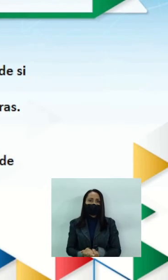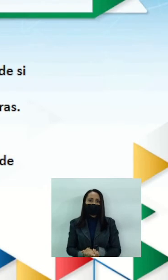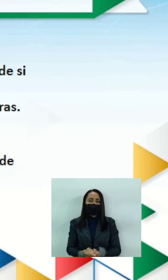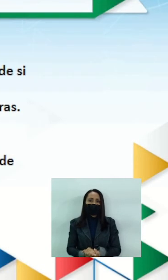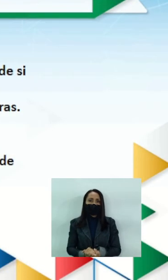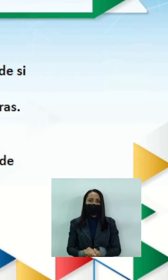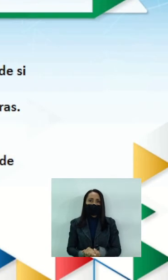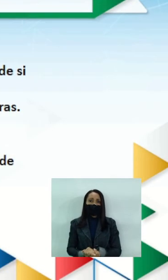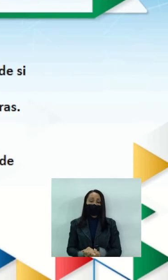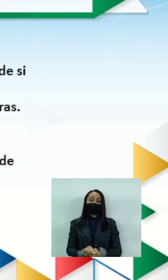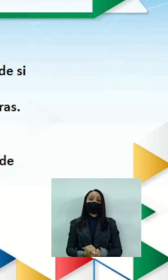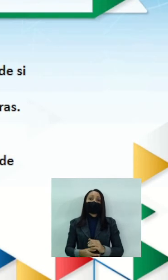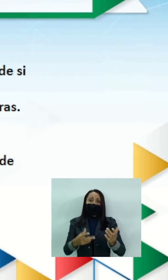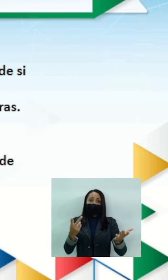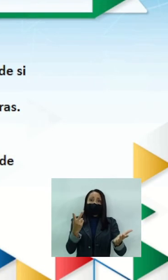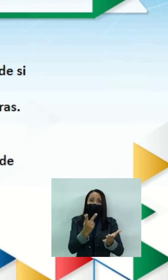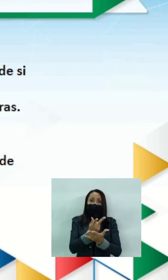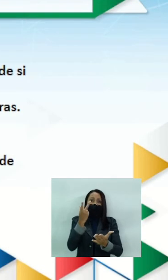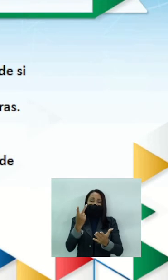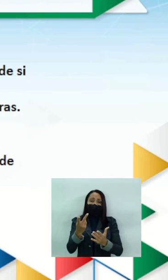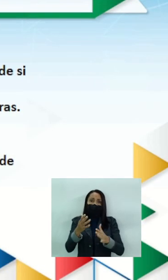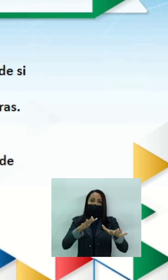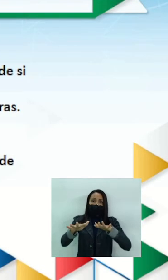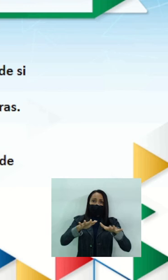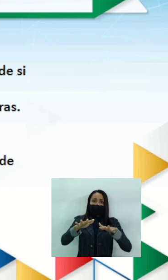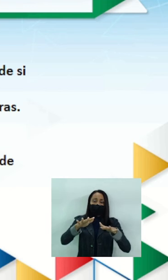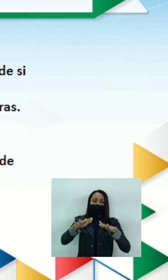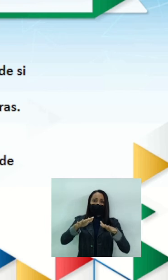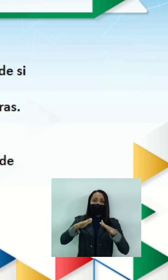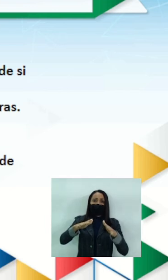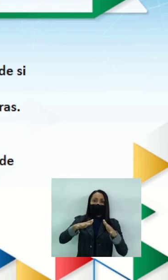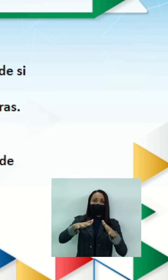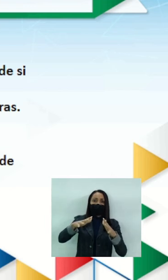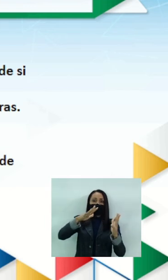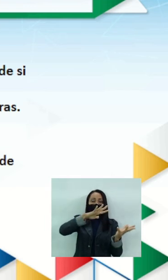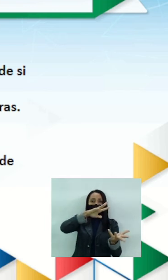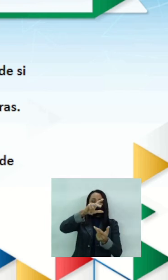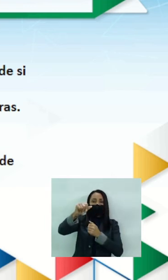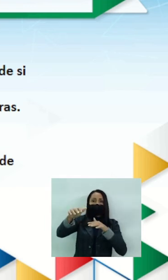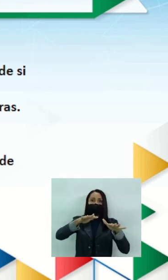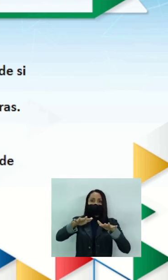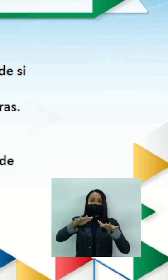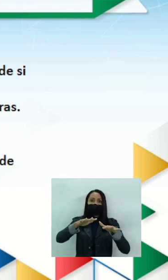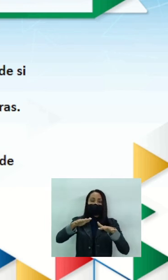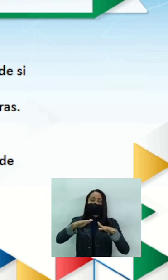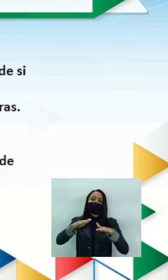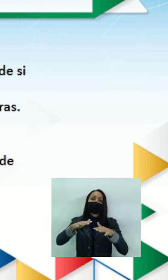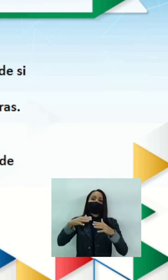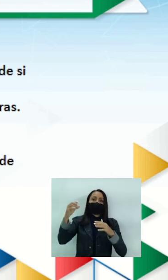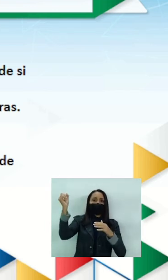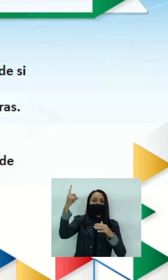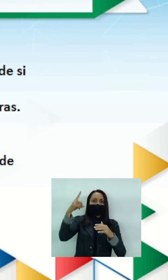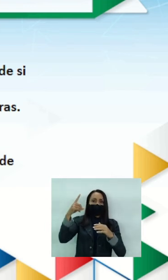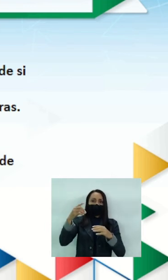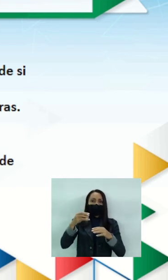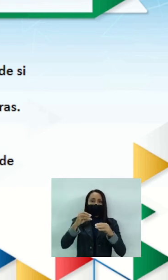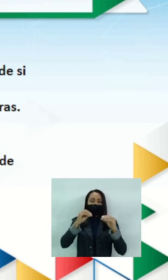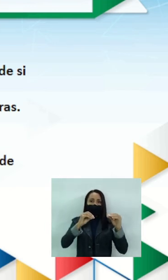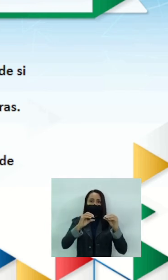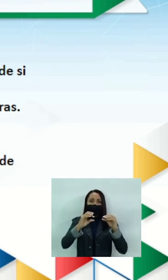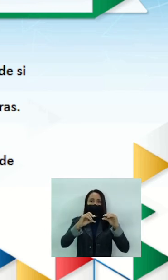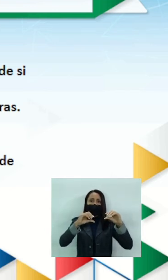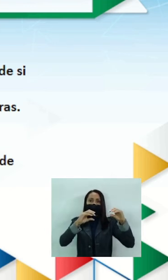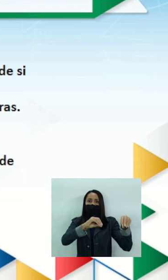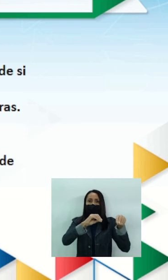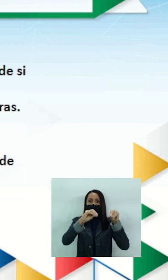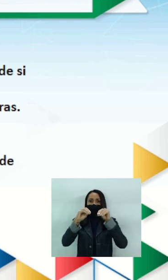a ocorrência do processo de movimentação da Terra ao redor do Sol, mesmo ao longo do dia, a deslocação da Terra ao